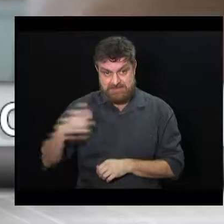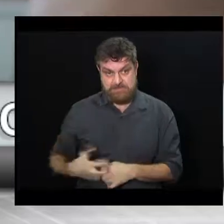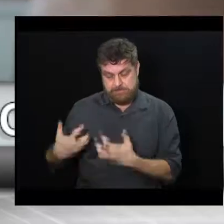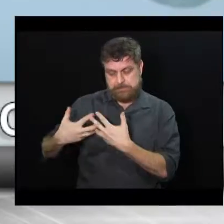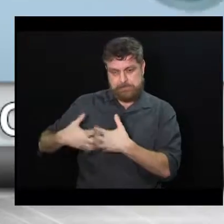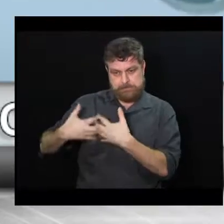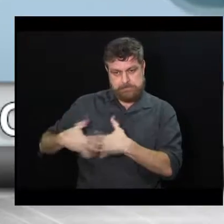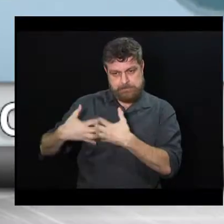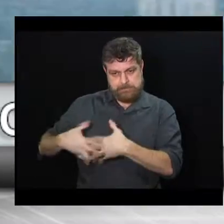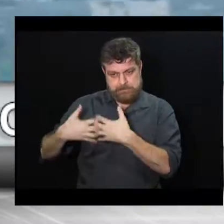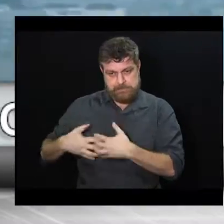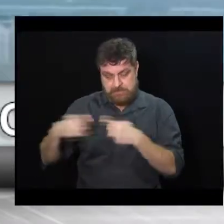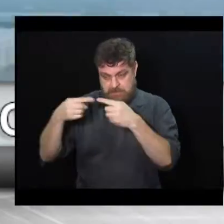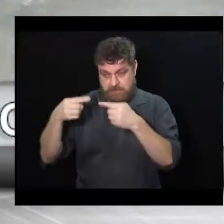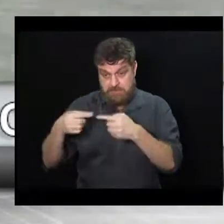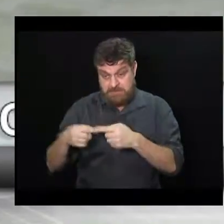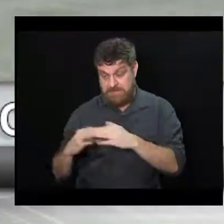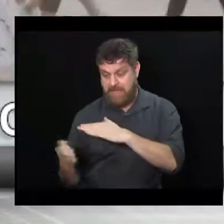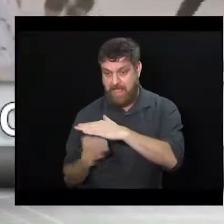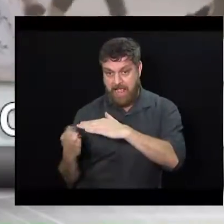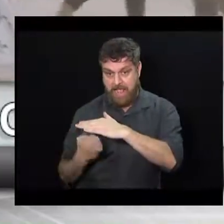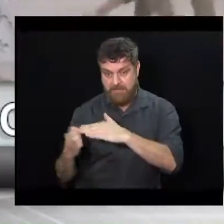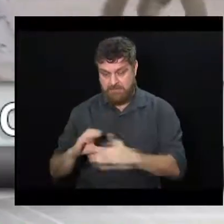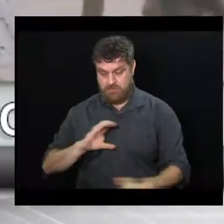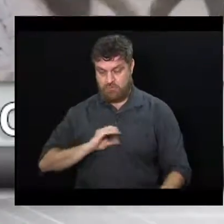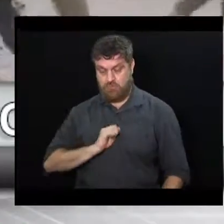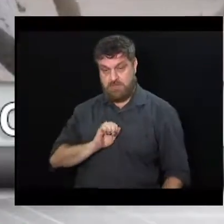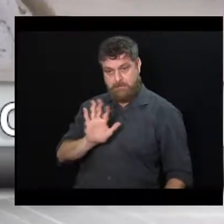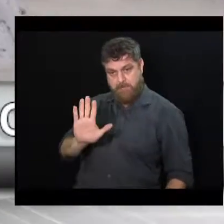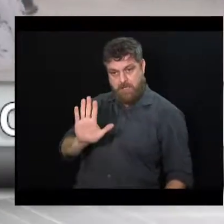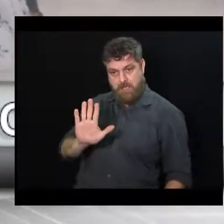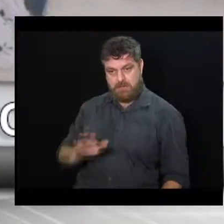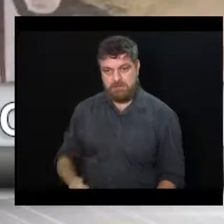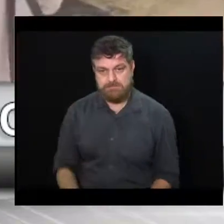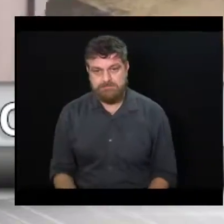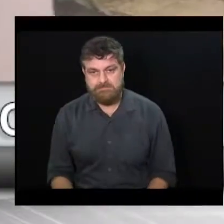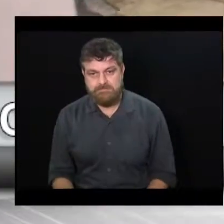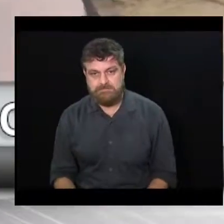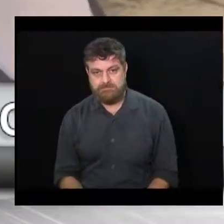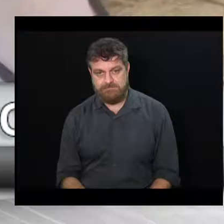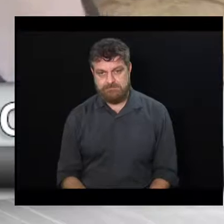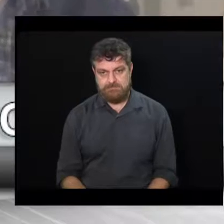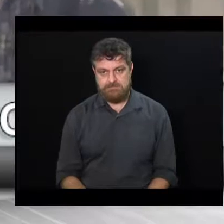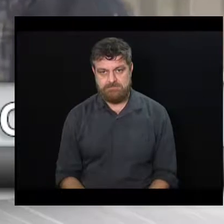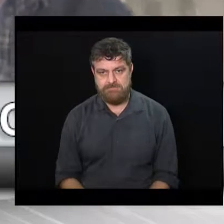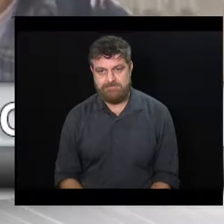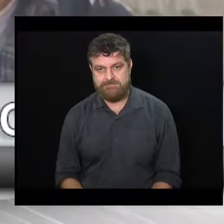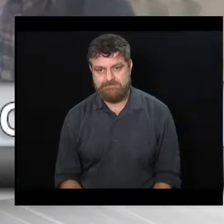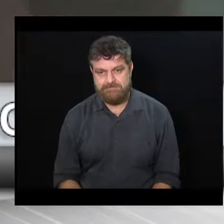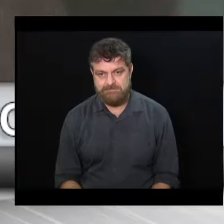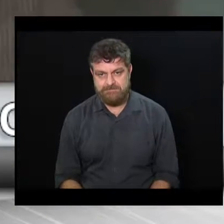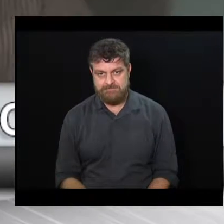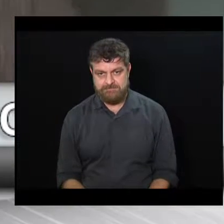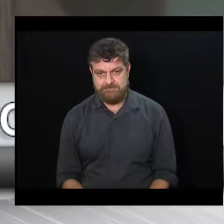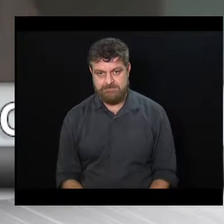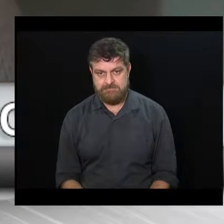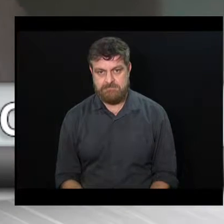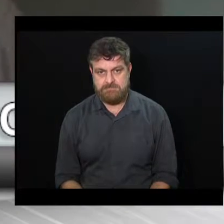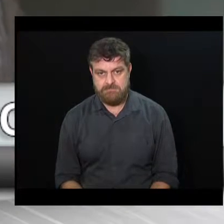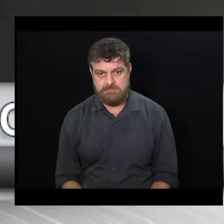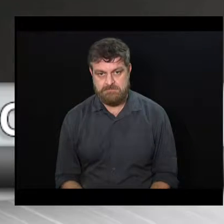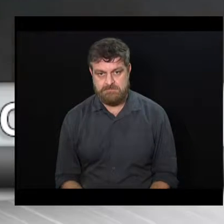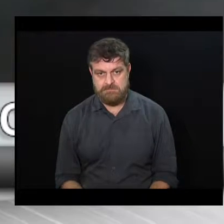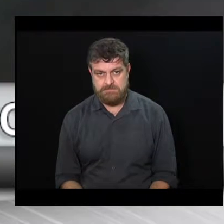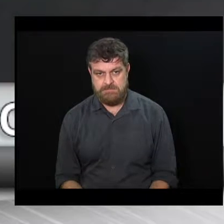artificial associado às indústrias Stark. Eu tô aqui em São Marco Polo. Eu acho que a MJ gosta de mim. Isso me lembra quando eu me apaixonei pela...